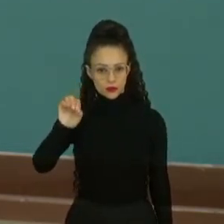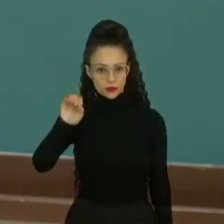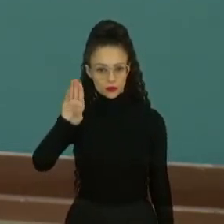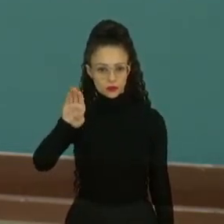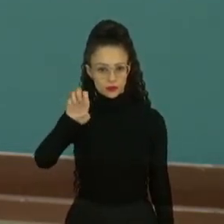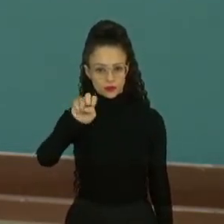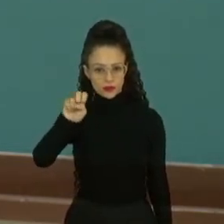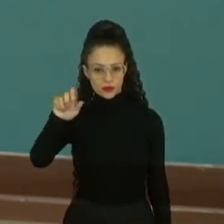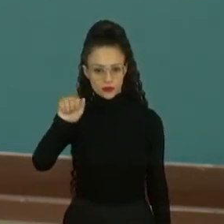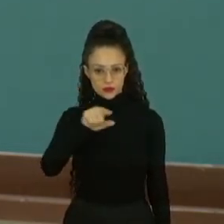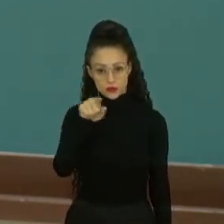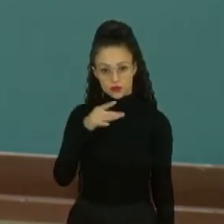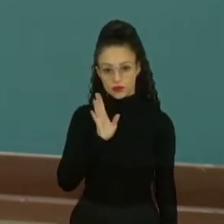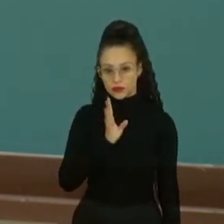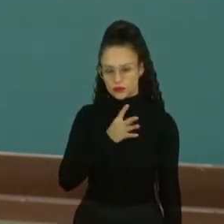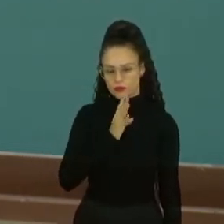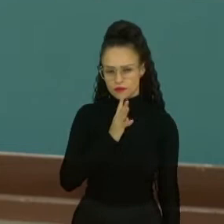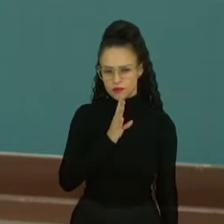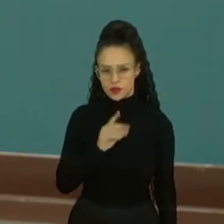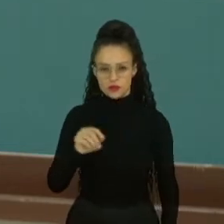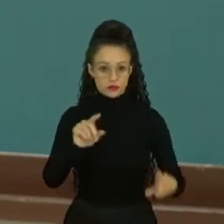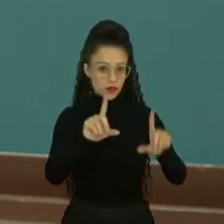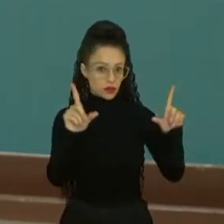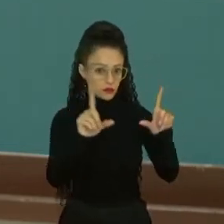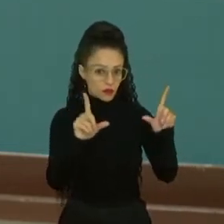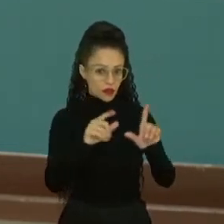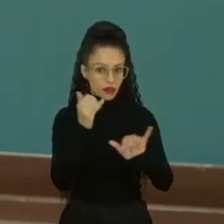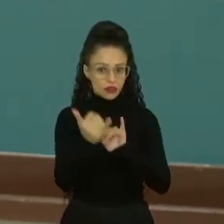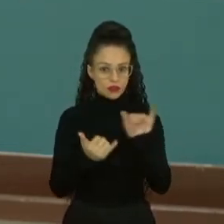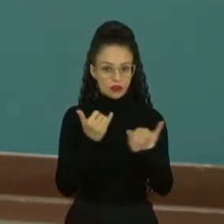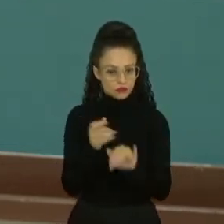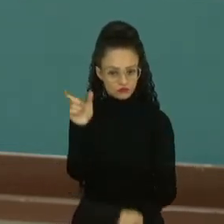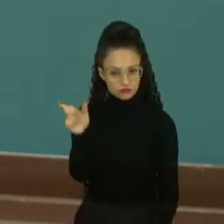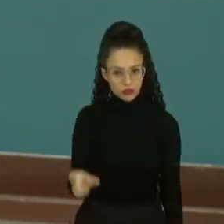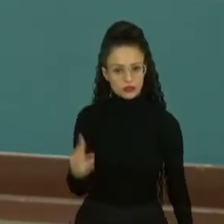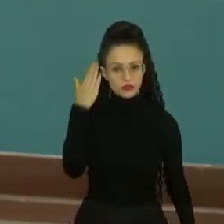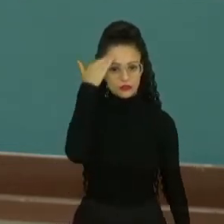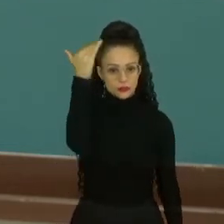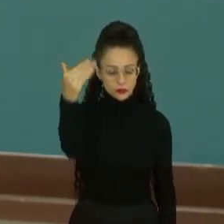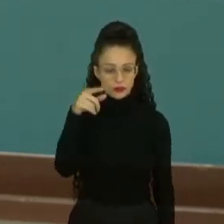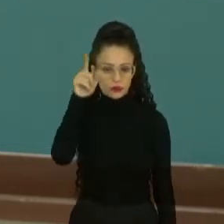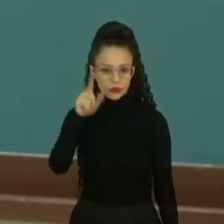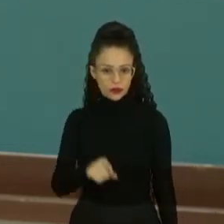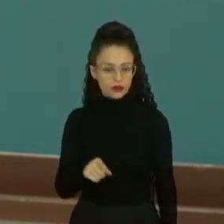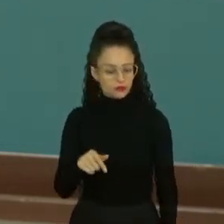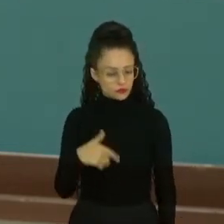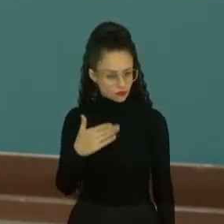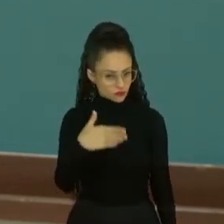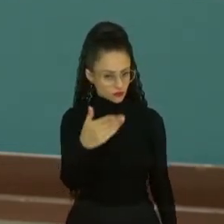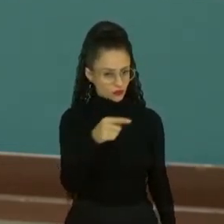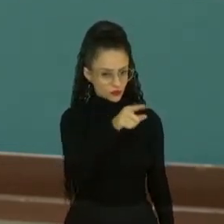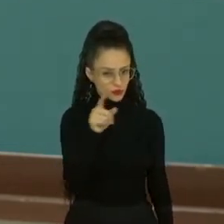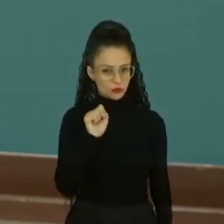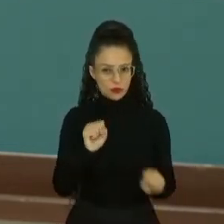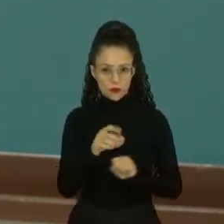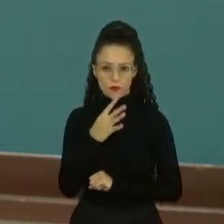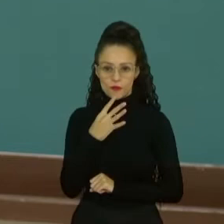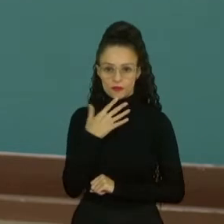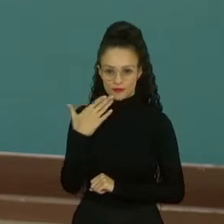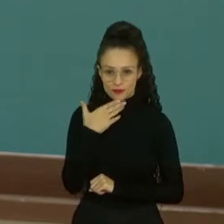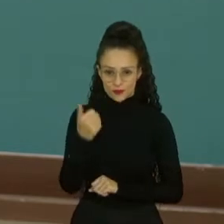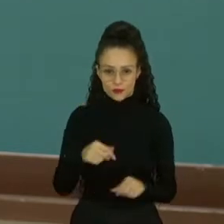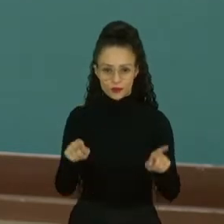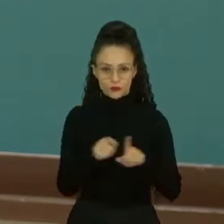Braulio Bessa aí da TV ou da internet, enfim. Outros ainda vão conhecê-lo melhor, né? Então,